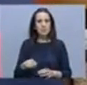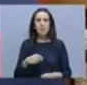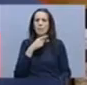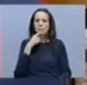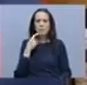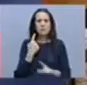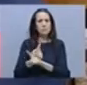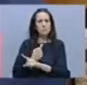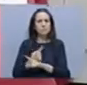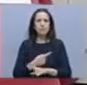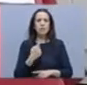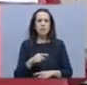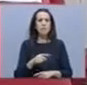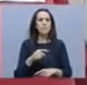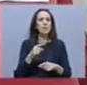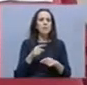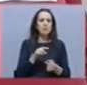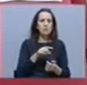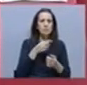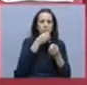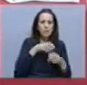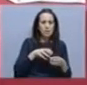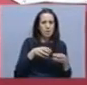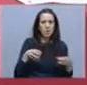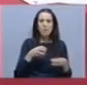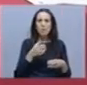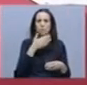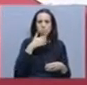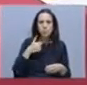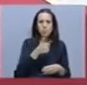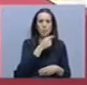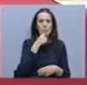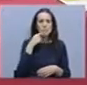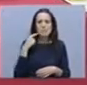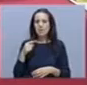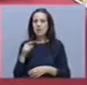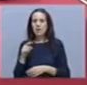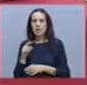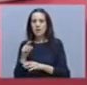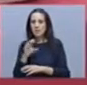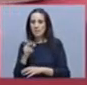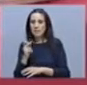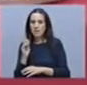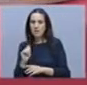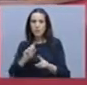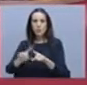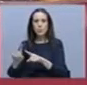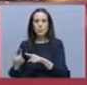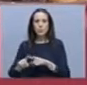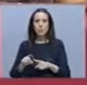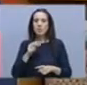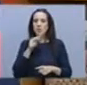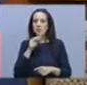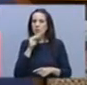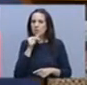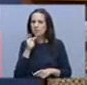doces, os folares, o bolo de azeite, as filhosas, as cavacas, muitos doces que fazem bem à saúde e por isso temos um